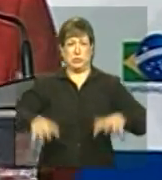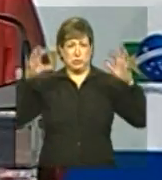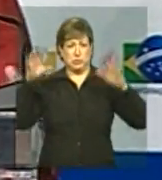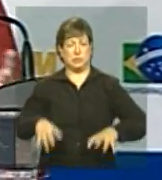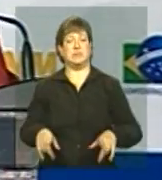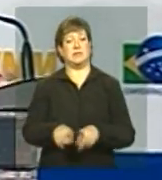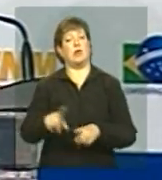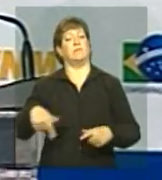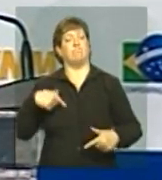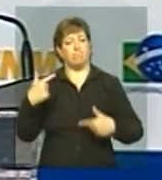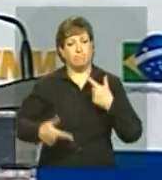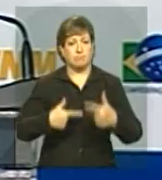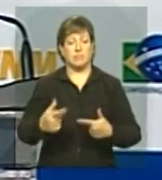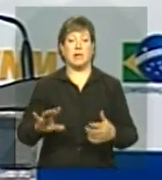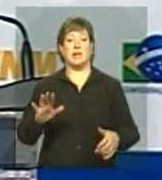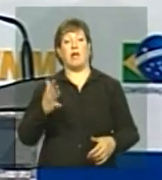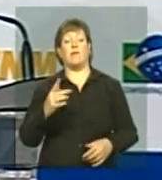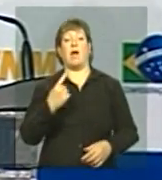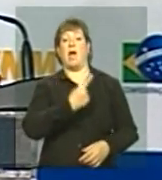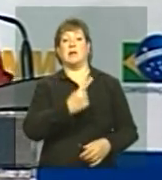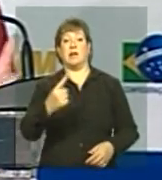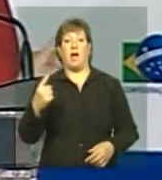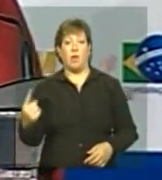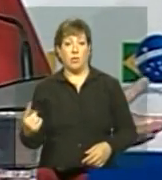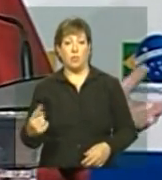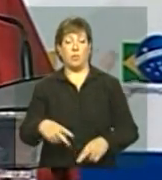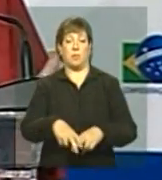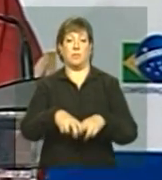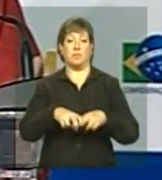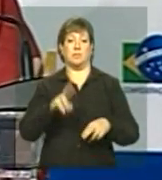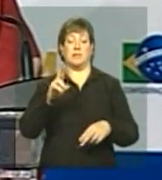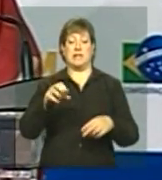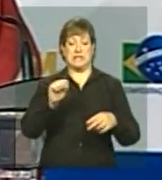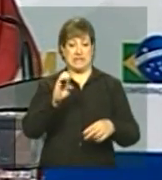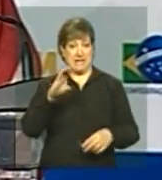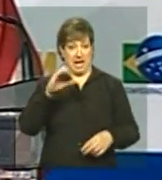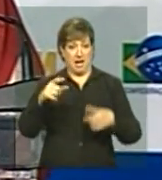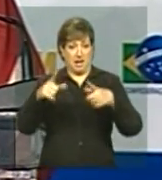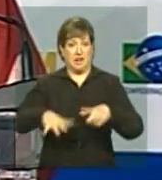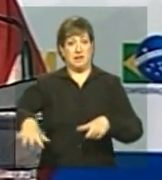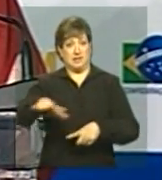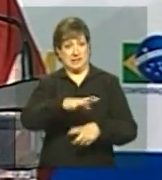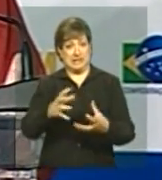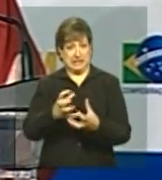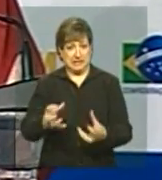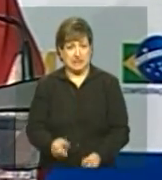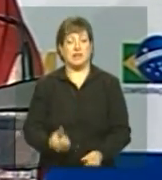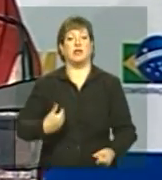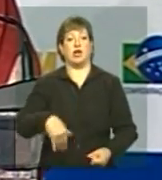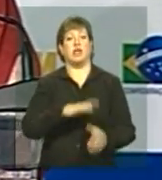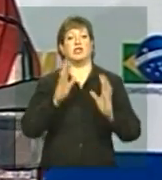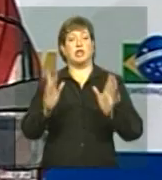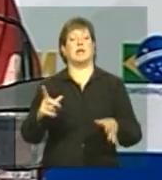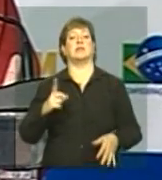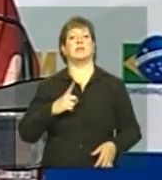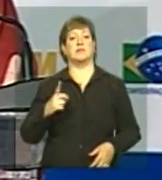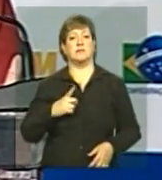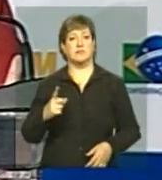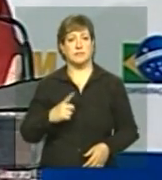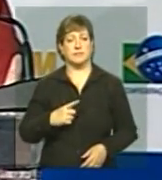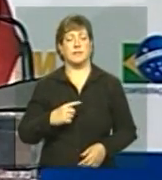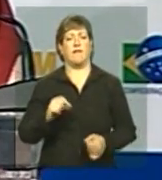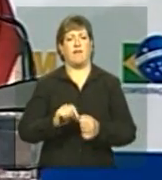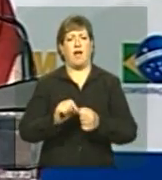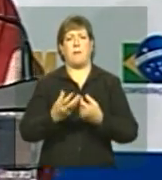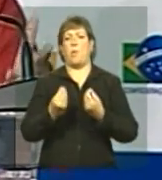Talvez cada um fruto da mesma função. Na seca, nós já tivemos nós tivemos uma série